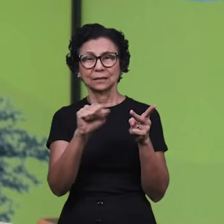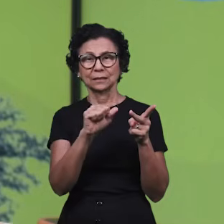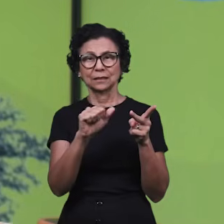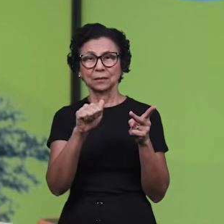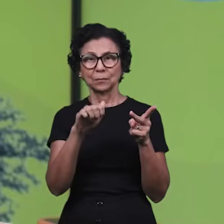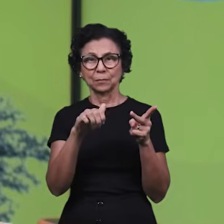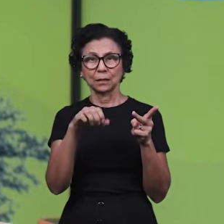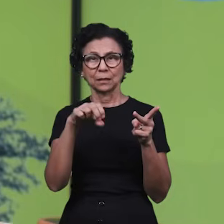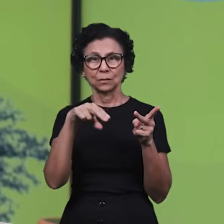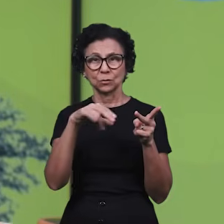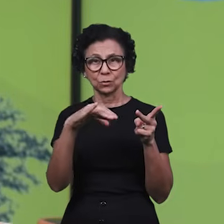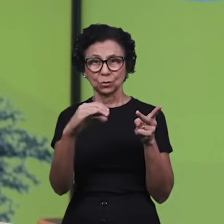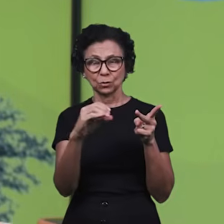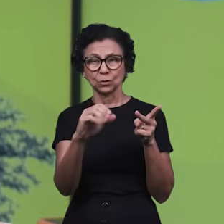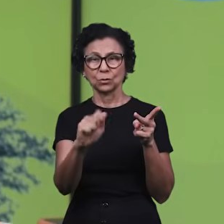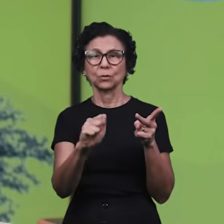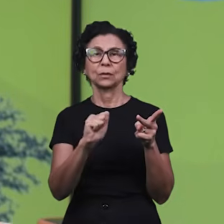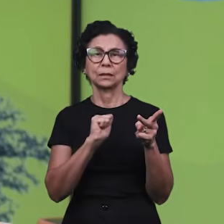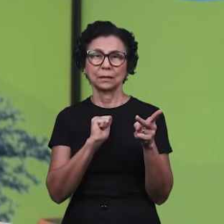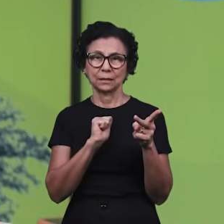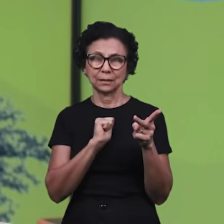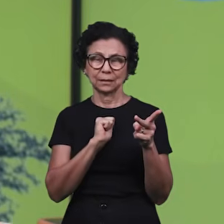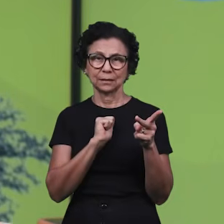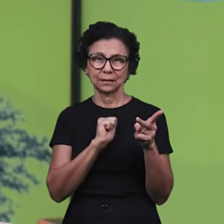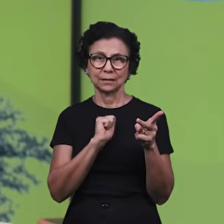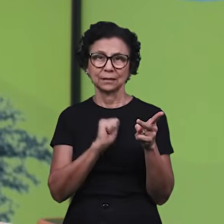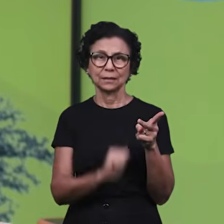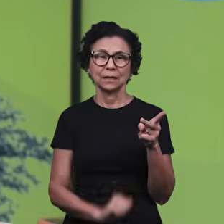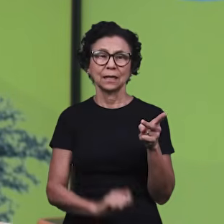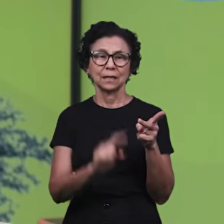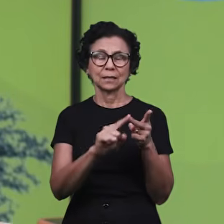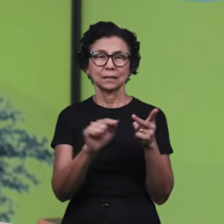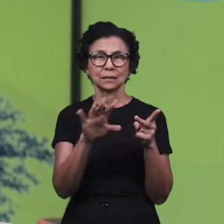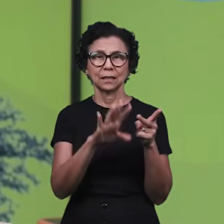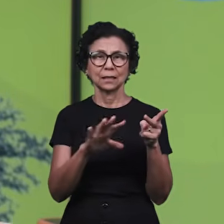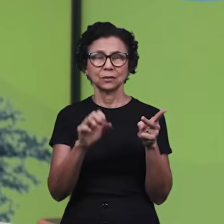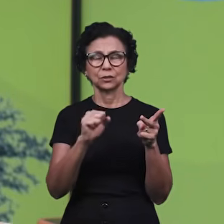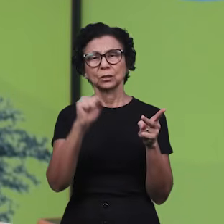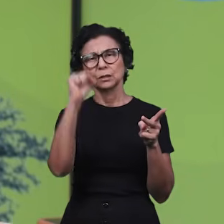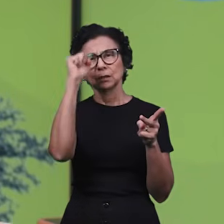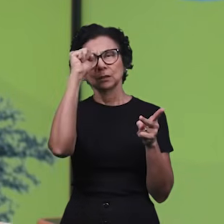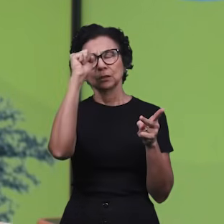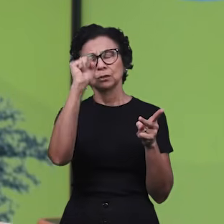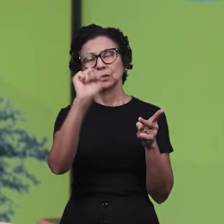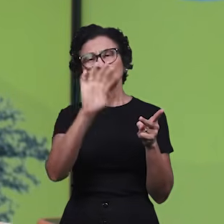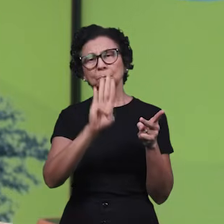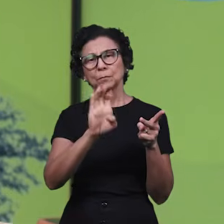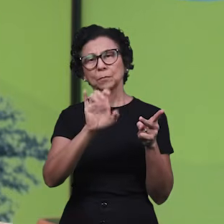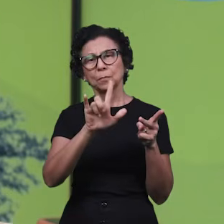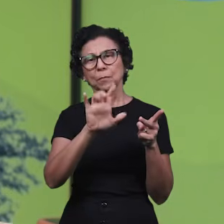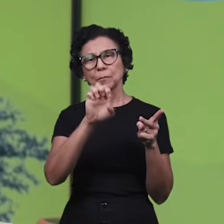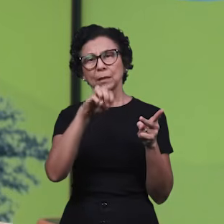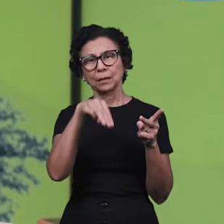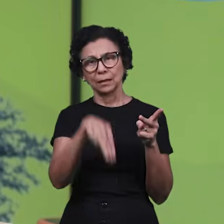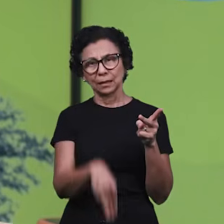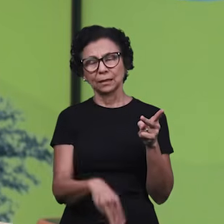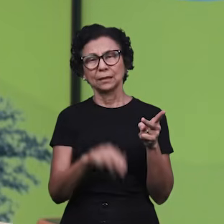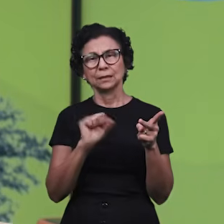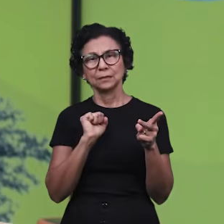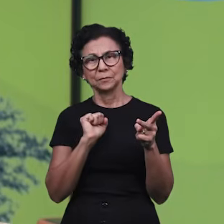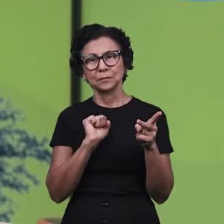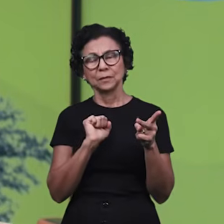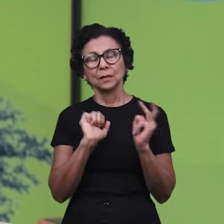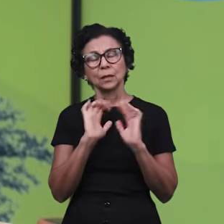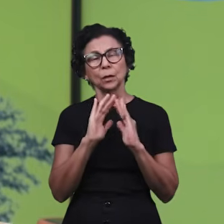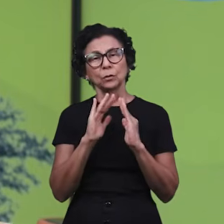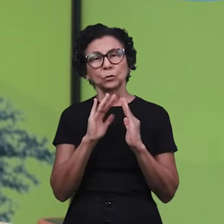é realizada na região de Belém, os irmãos de todo o Brasil se reúnem ali e partem de Belém de